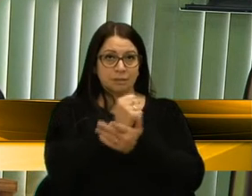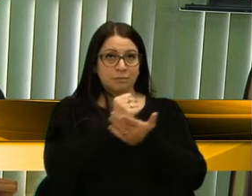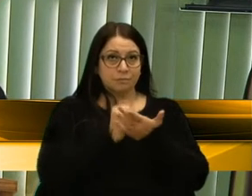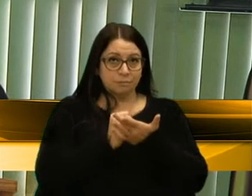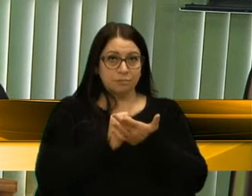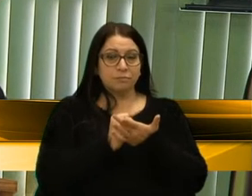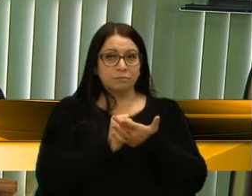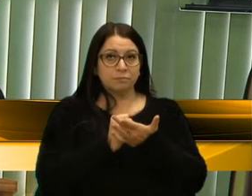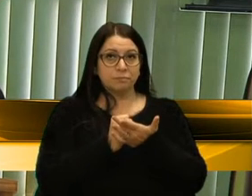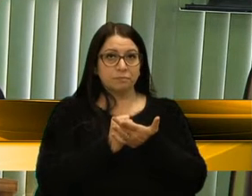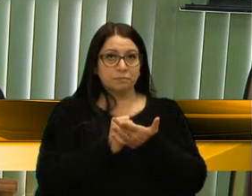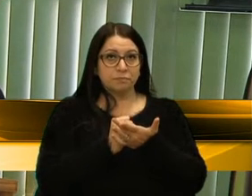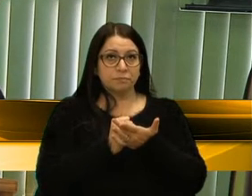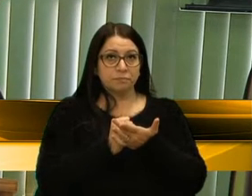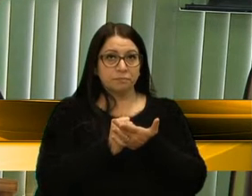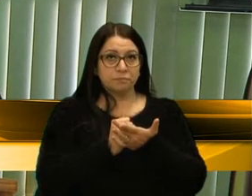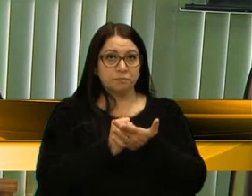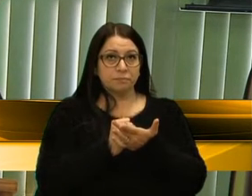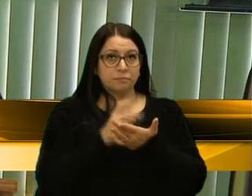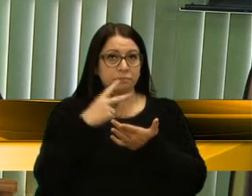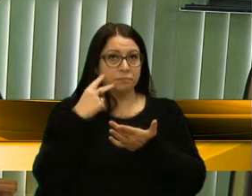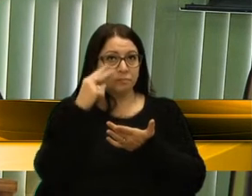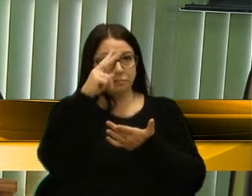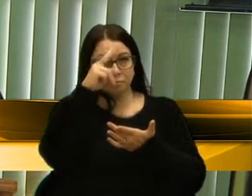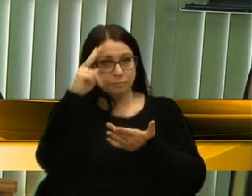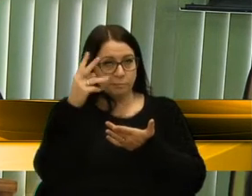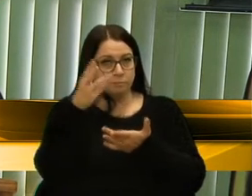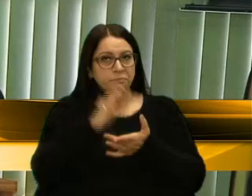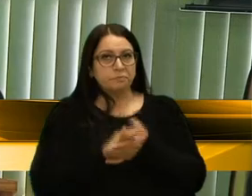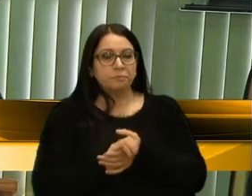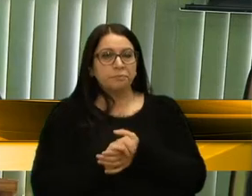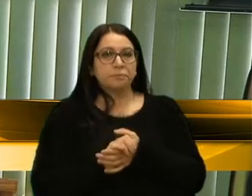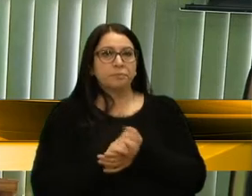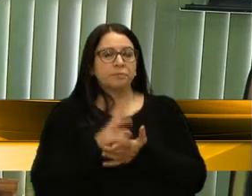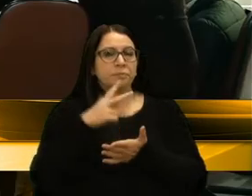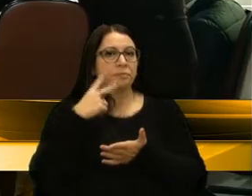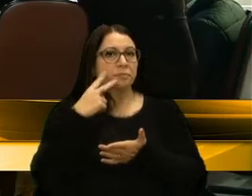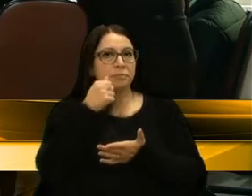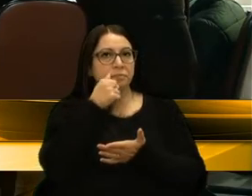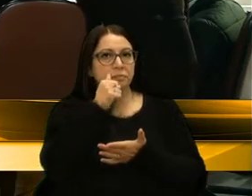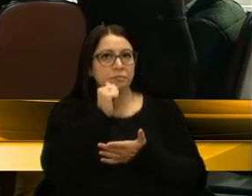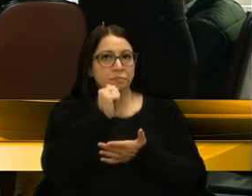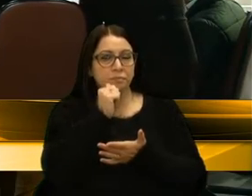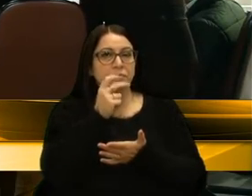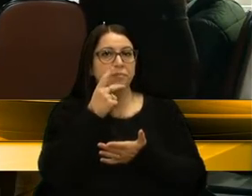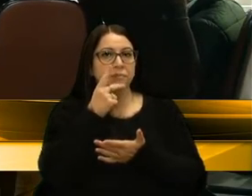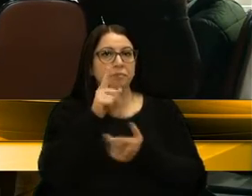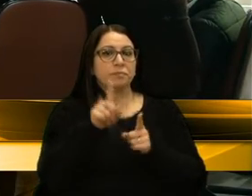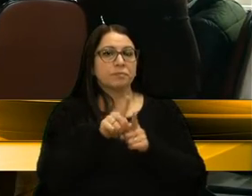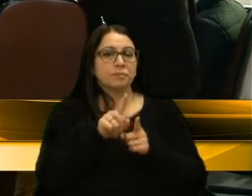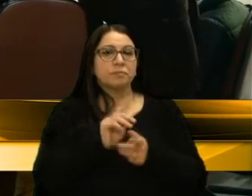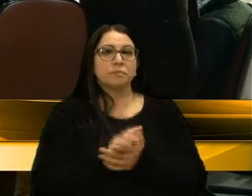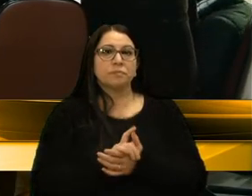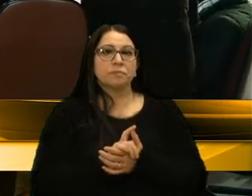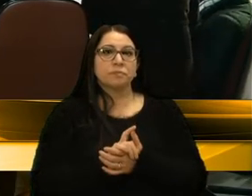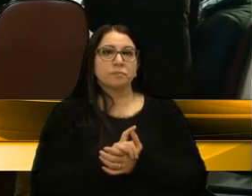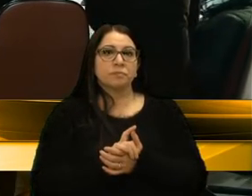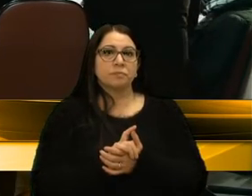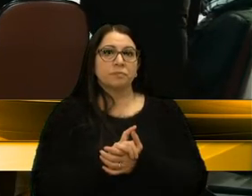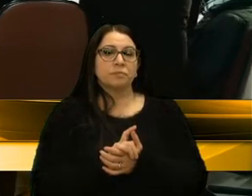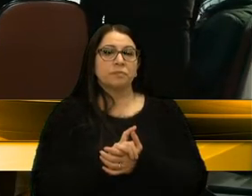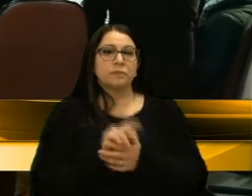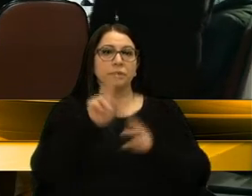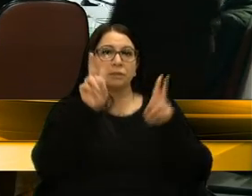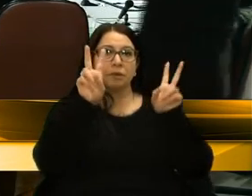né? Vereador Velocino, seu à parte. Vereadora Paula, a senhora citou o assunto